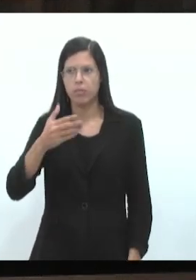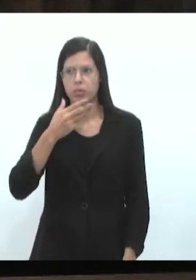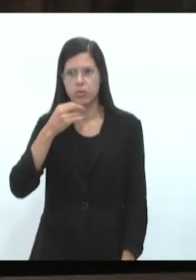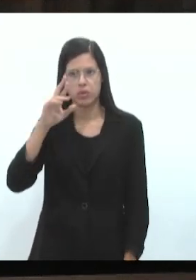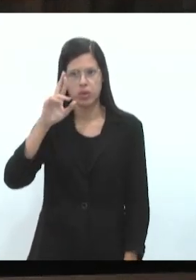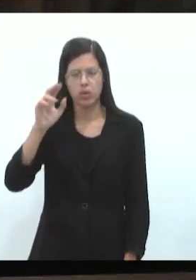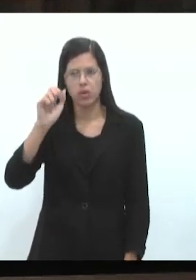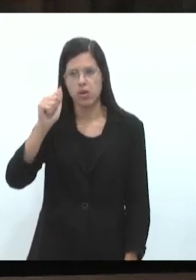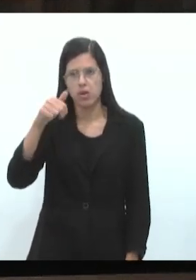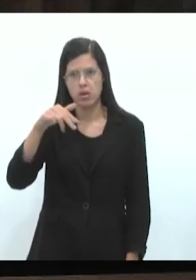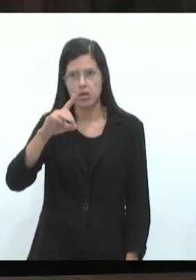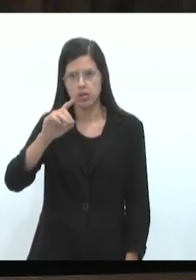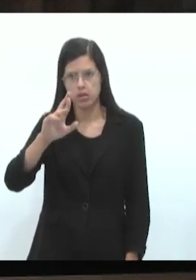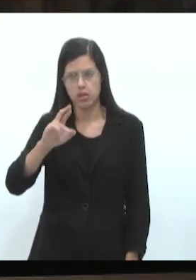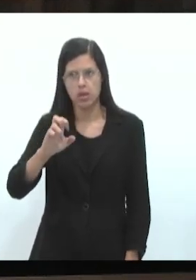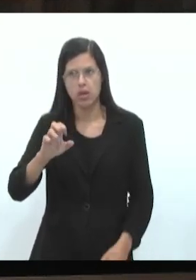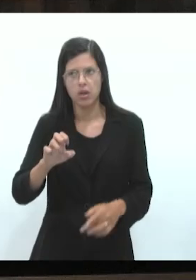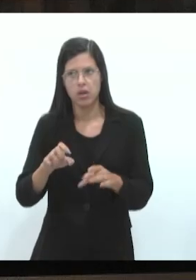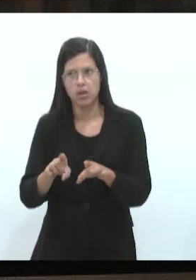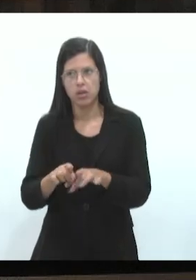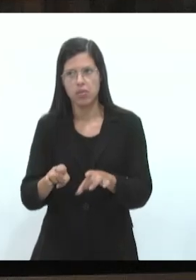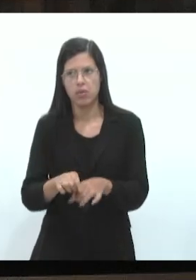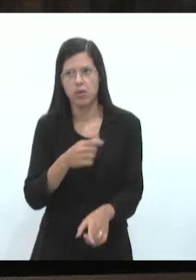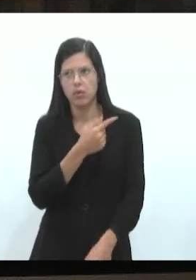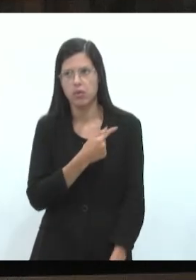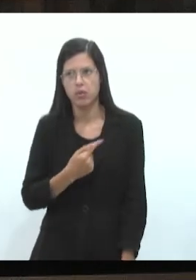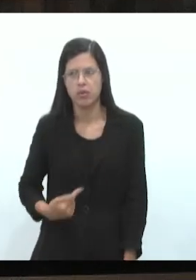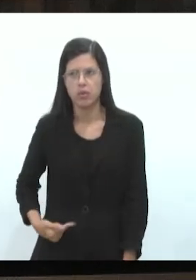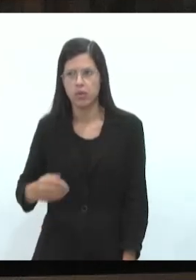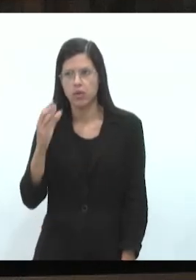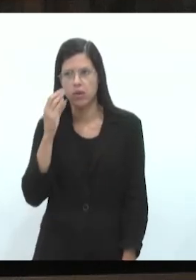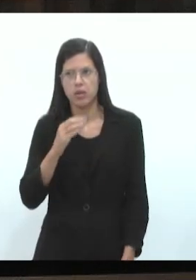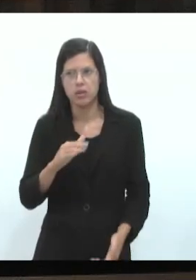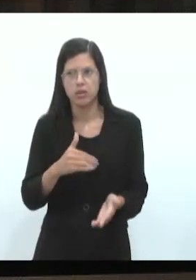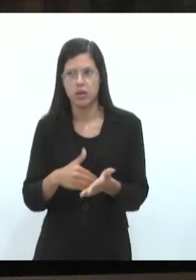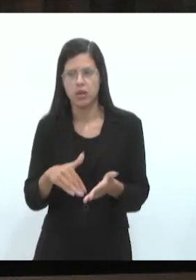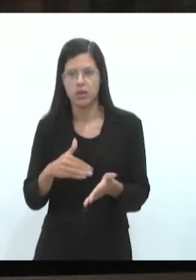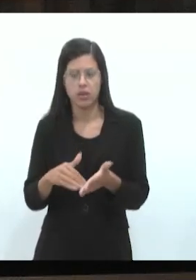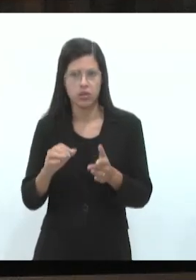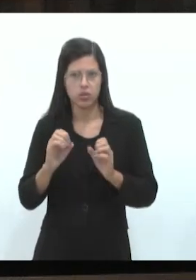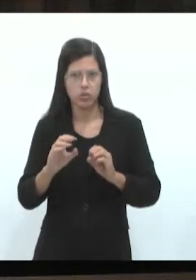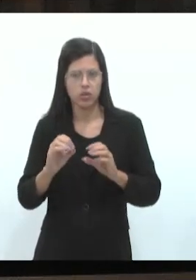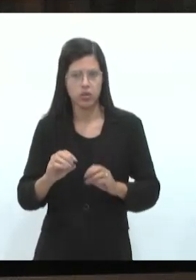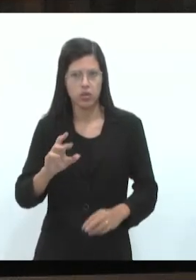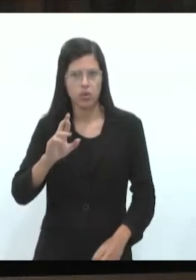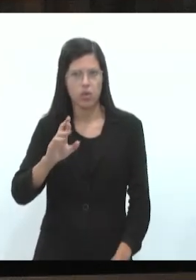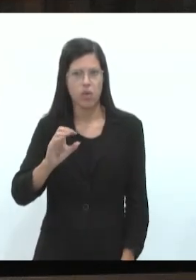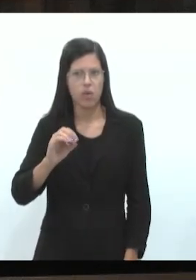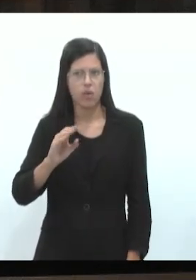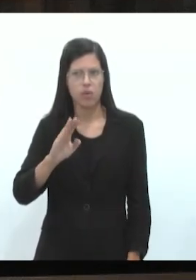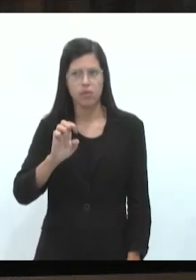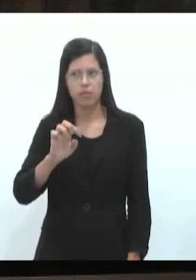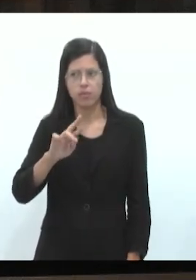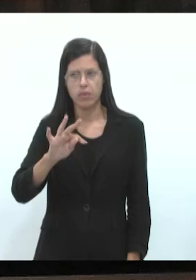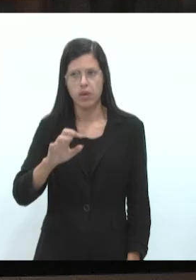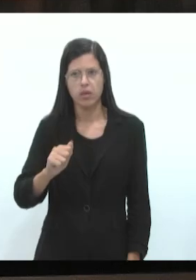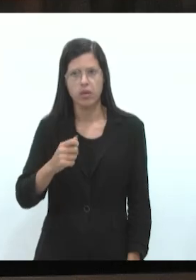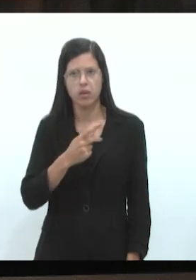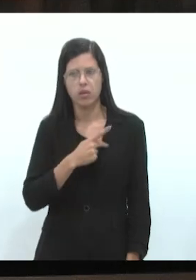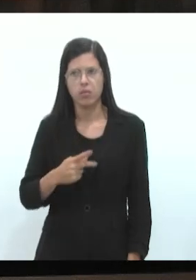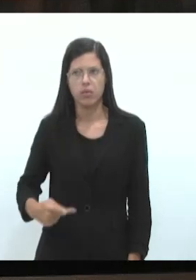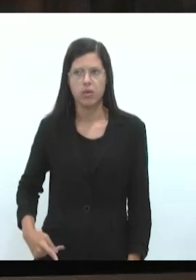nosso governador Cláudio Castro, à secretária de Educação Roberta e ao nosso presidente Rodrigo